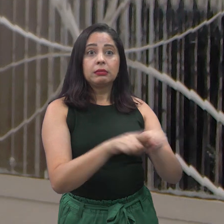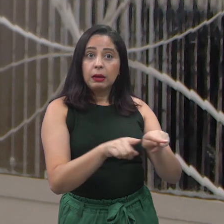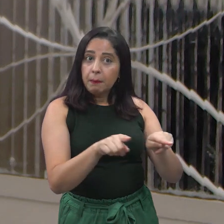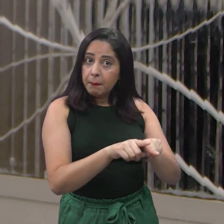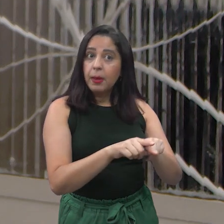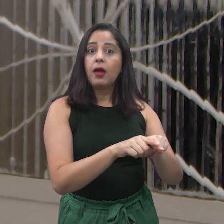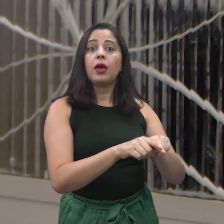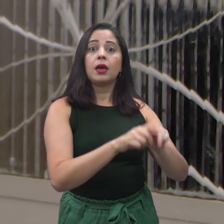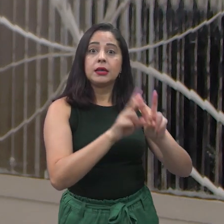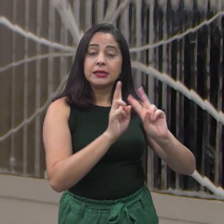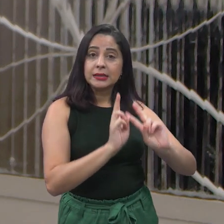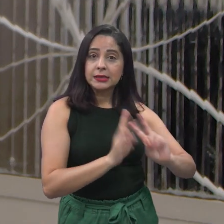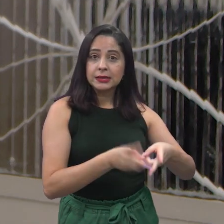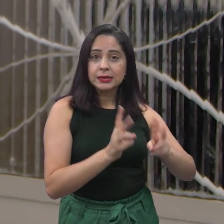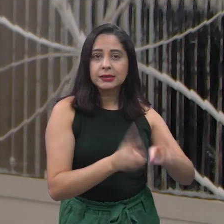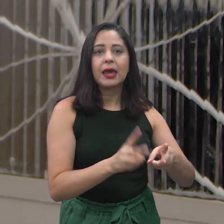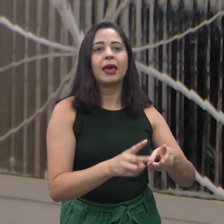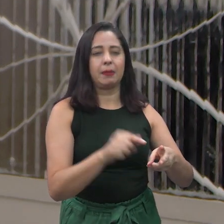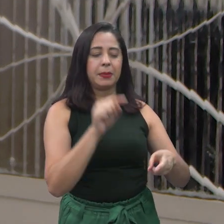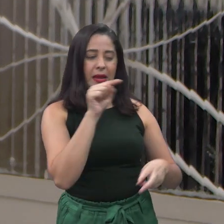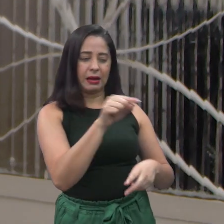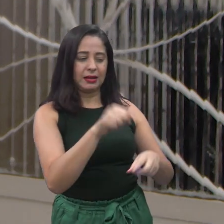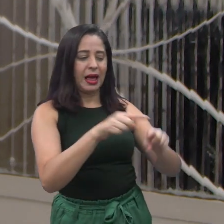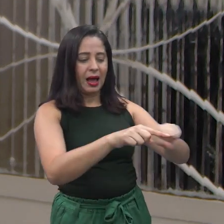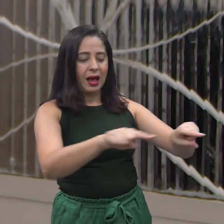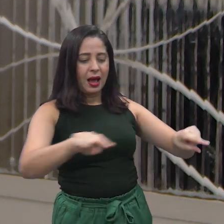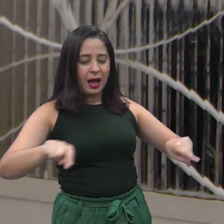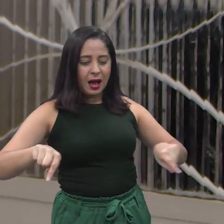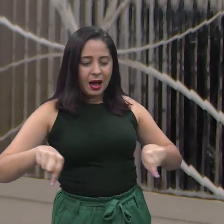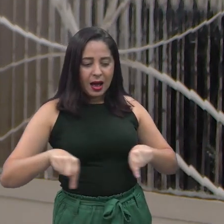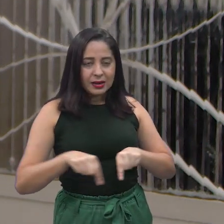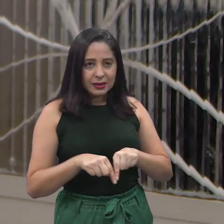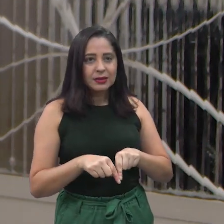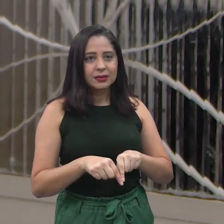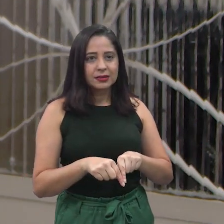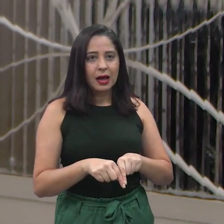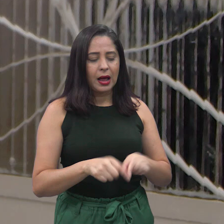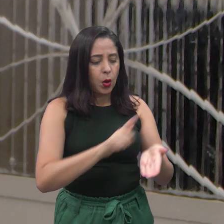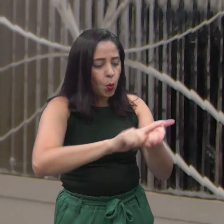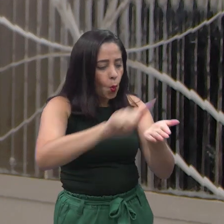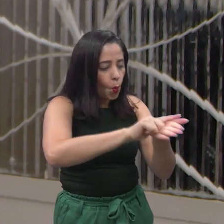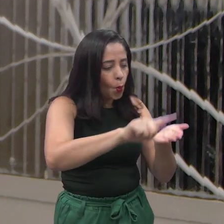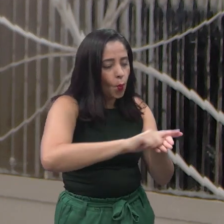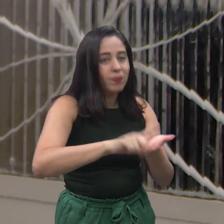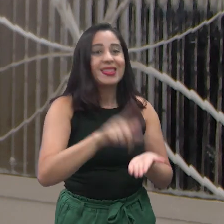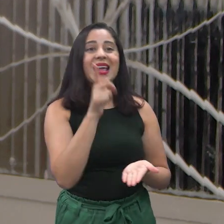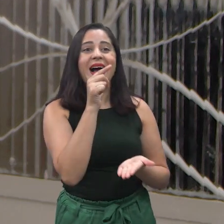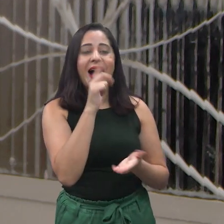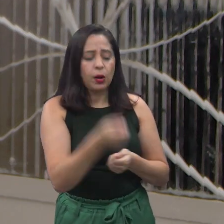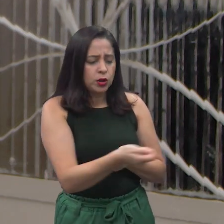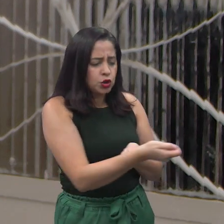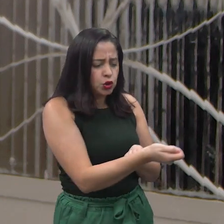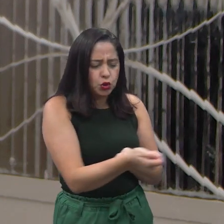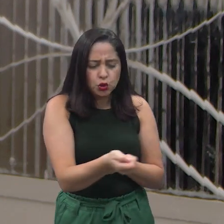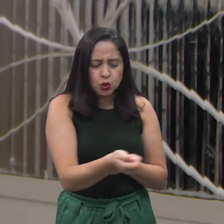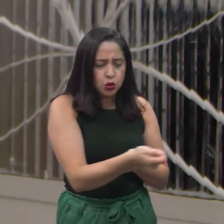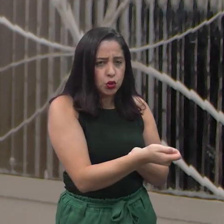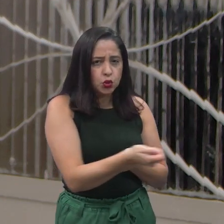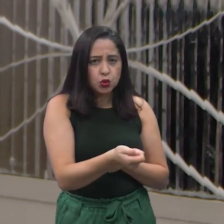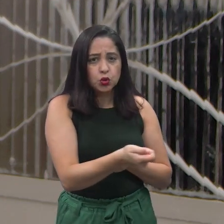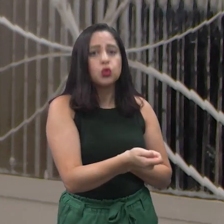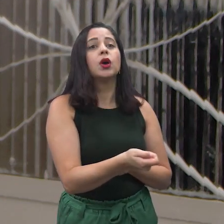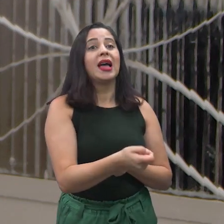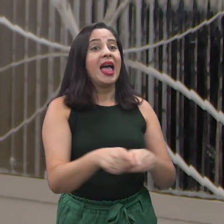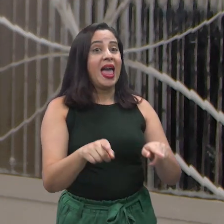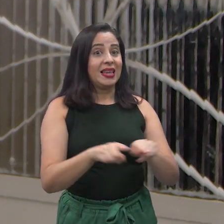de deixar o pátio mais úmido, molhado, jogar água mesmo, para aumentar a umidade do ambiente, a questão de higiene, lavagem